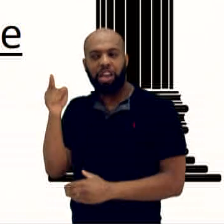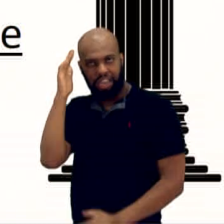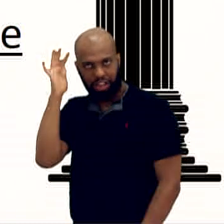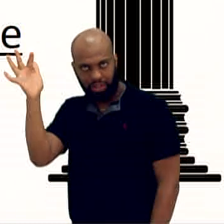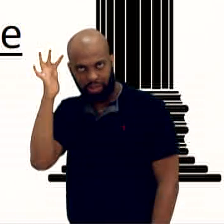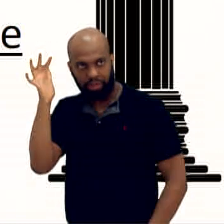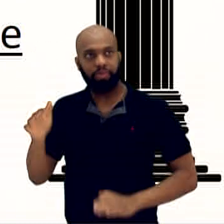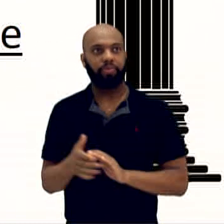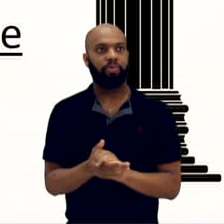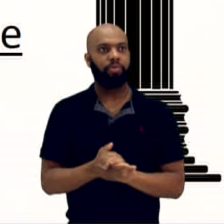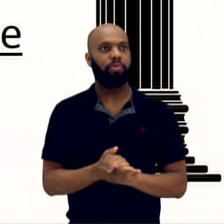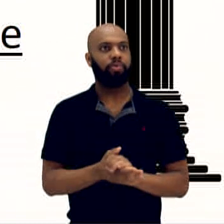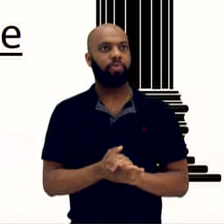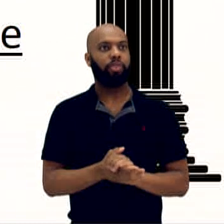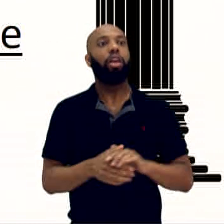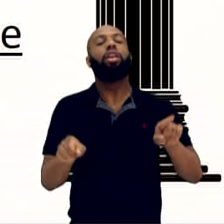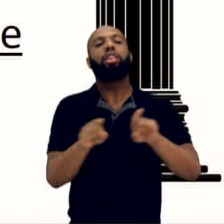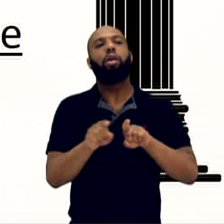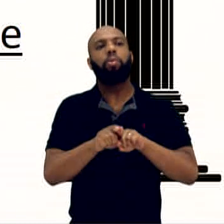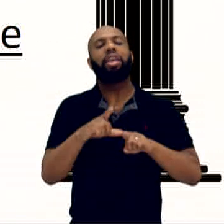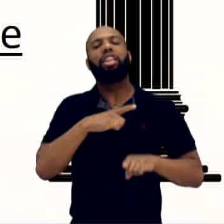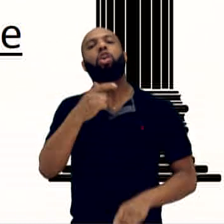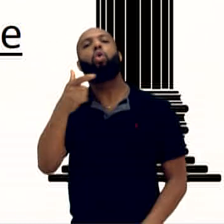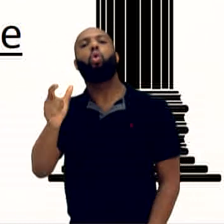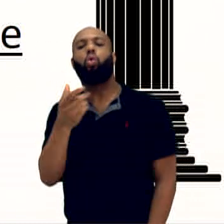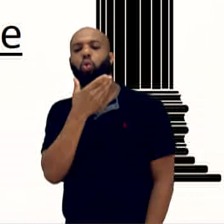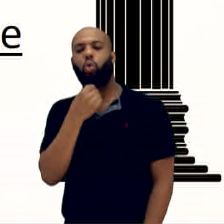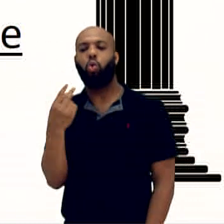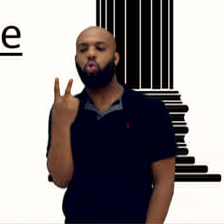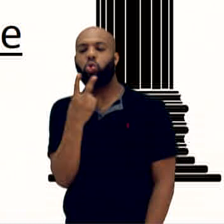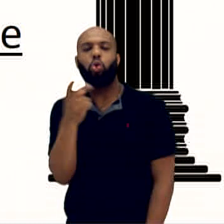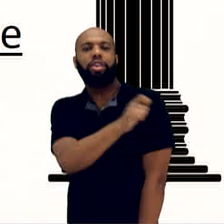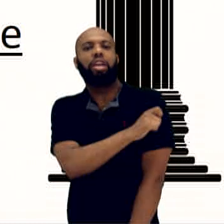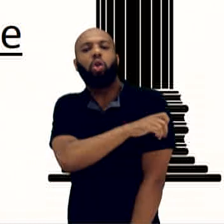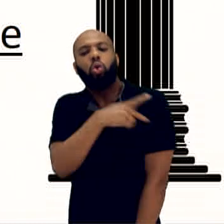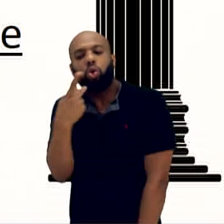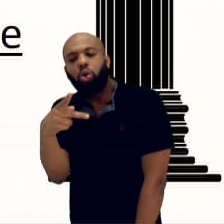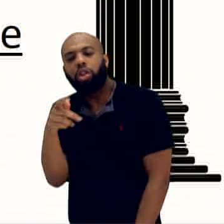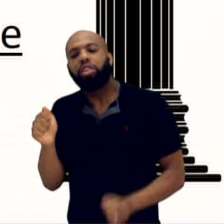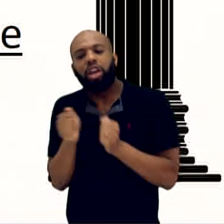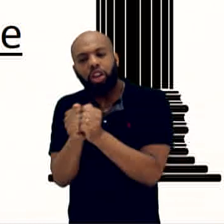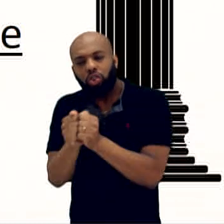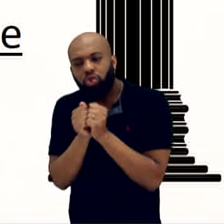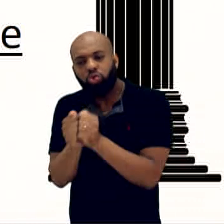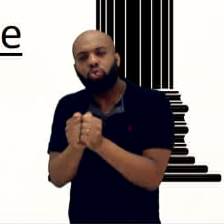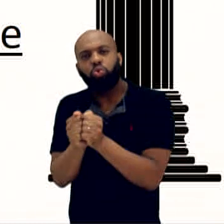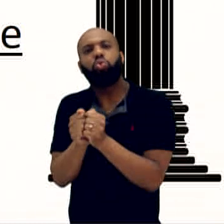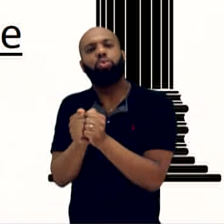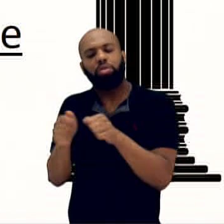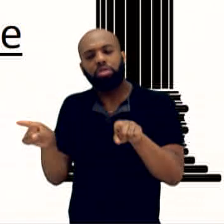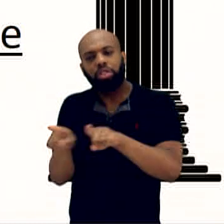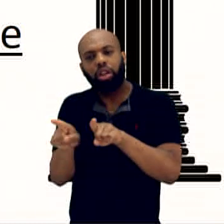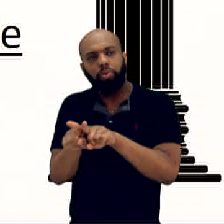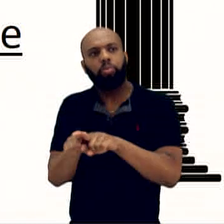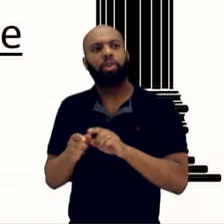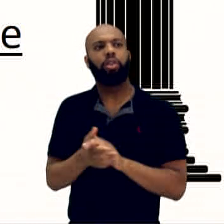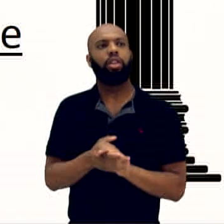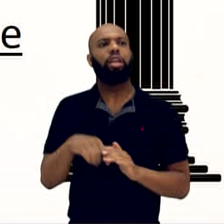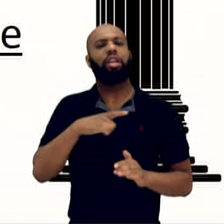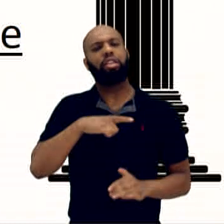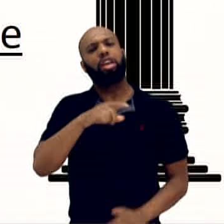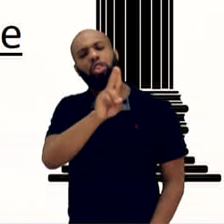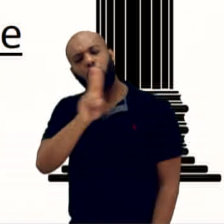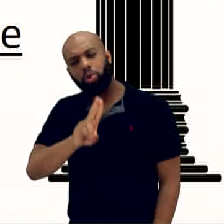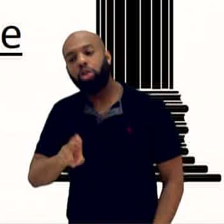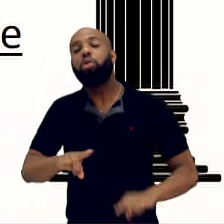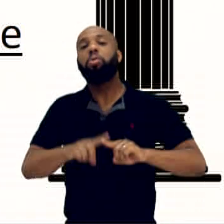tá? Cleanto e Crisipo são 2 seguidores do Zenão que vão estar dentro desse contexto aqui, tá? Aqui vai ter uma série de nomes,